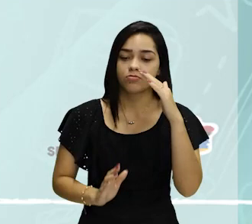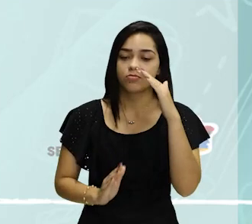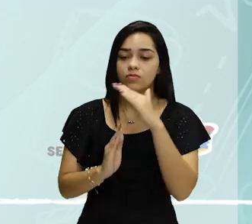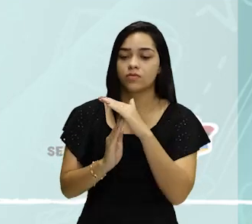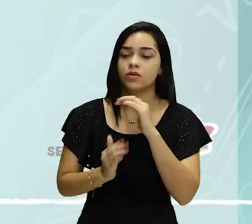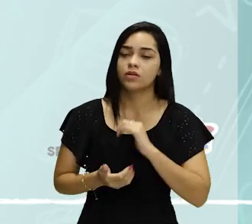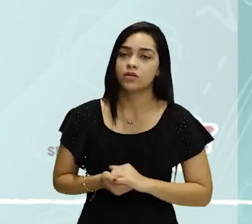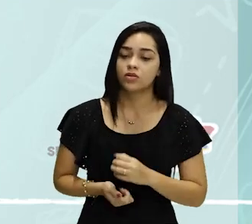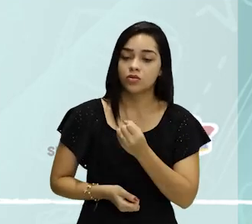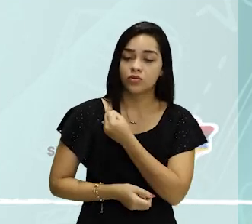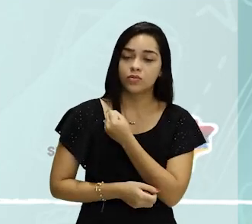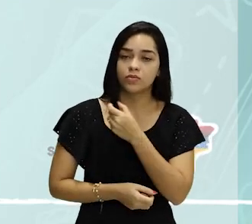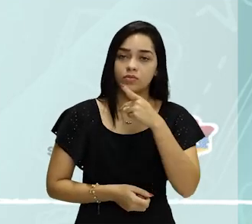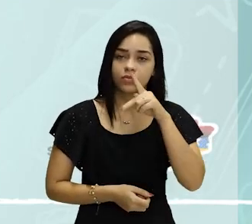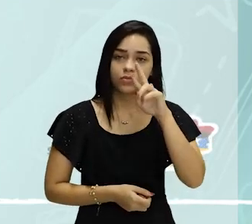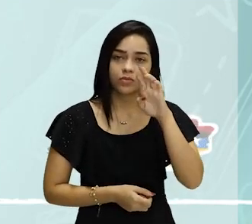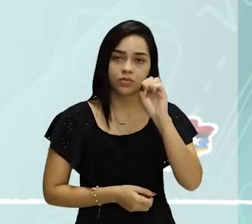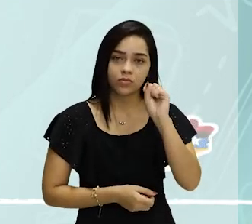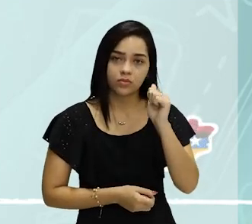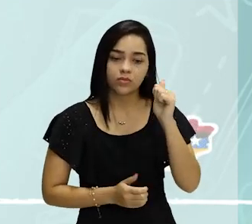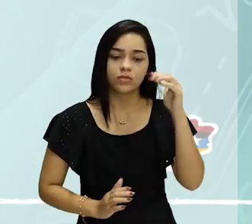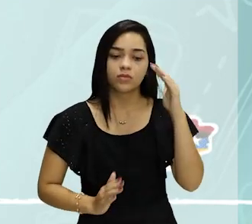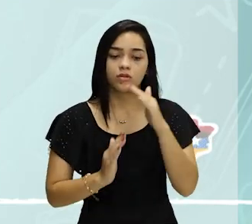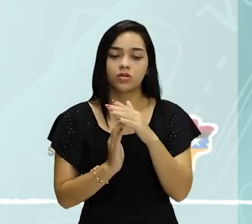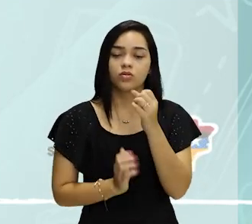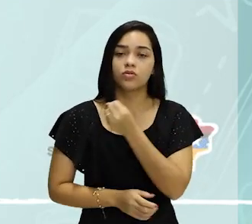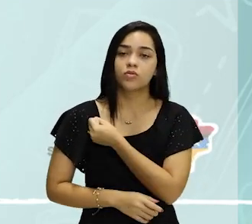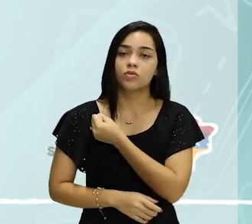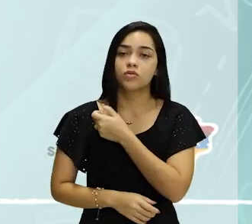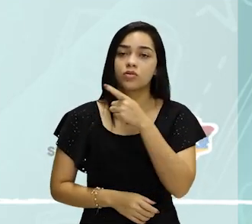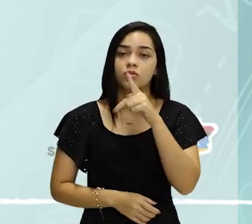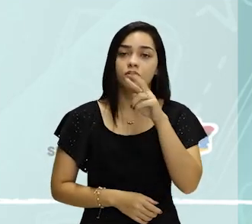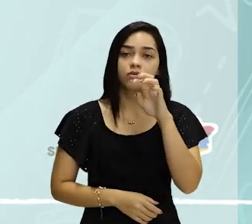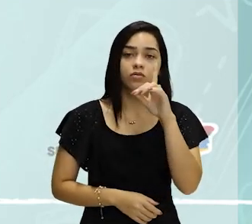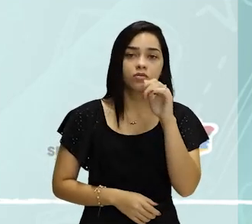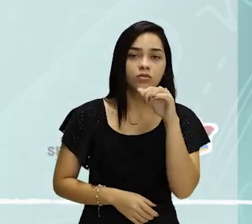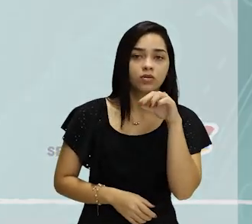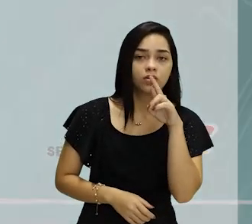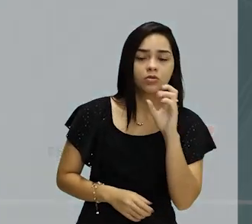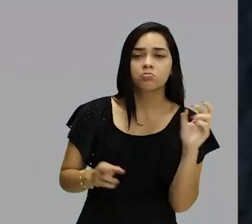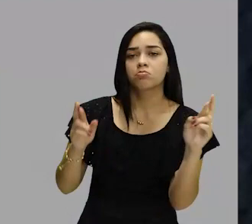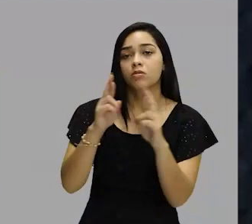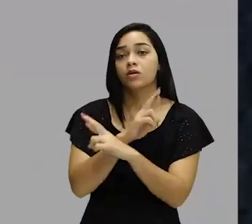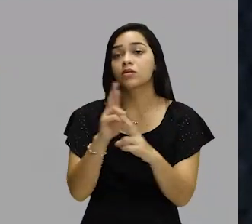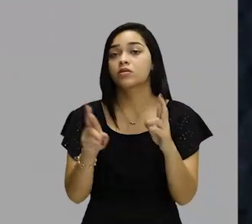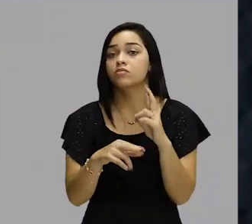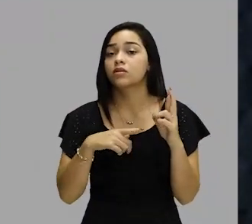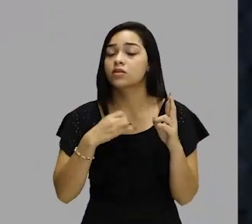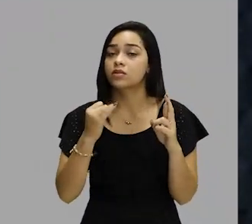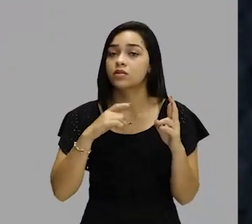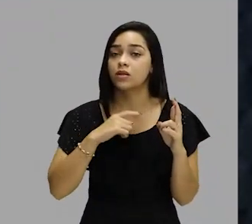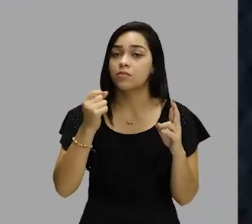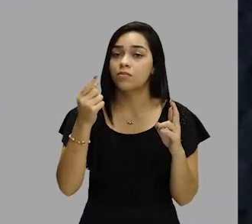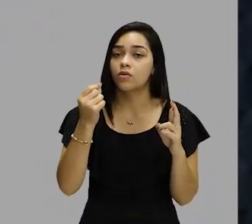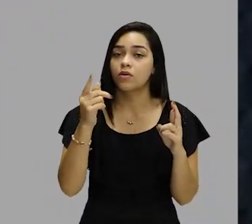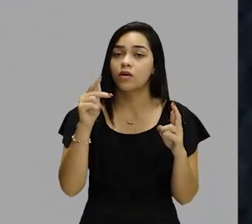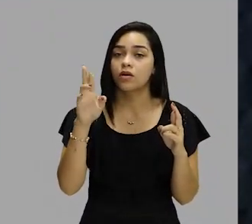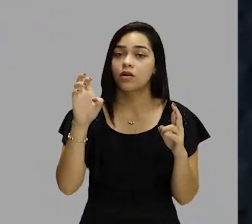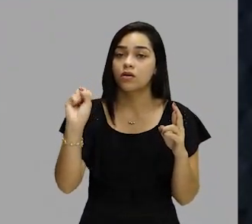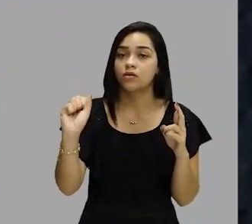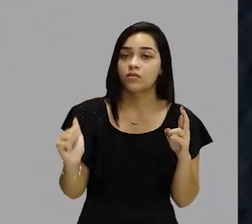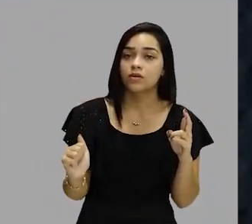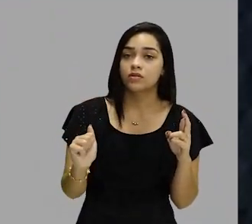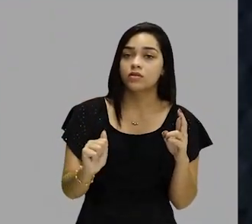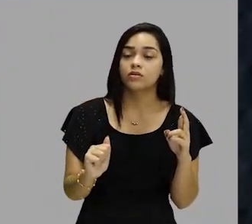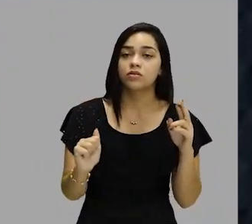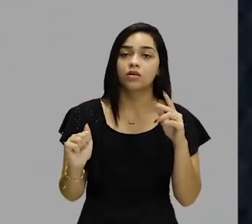número de presas limita o número de predadores, vice-versa. Por quê? Se tem pouca presa, os